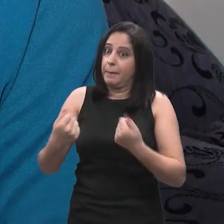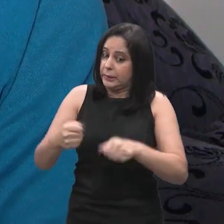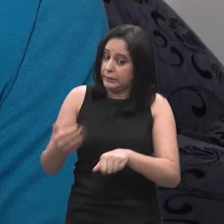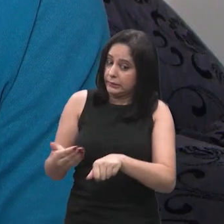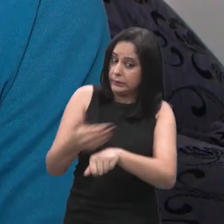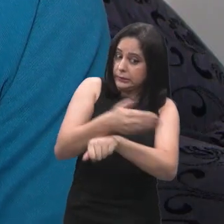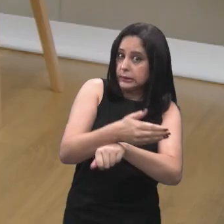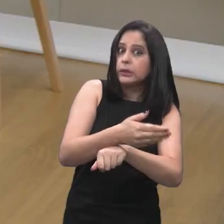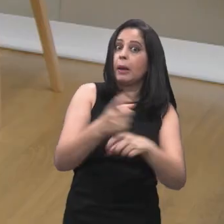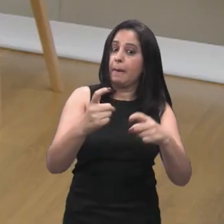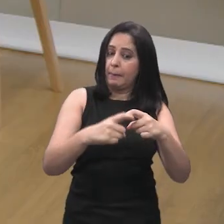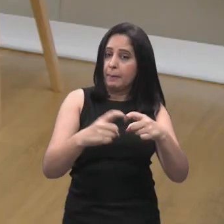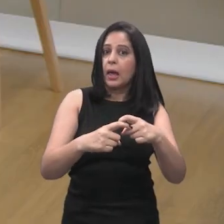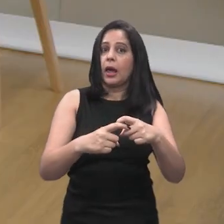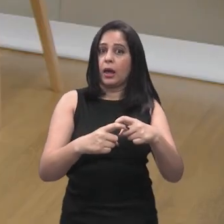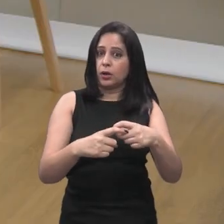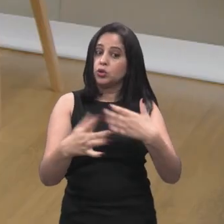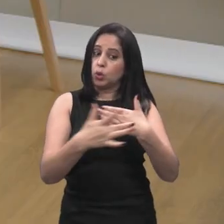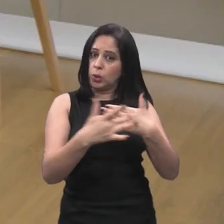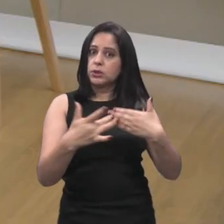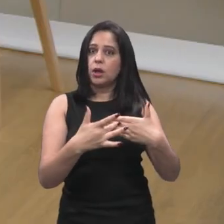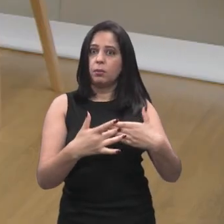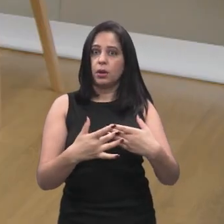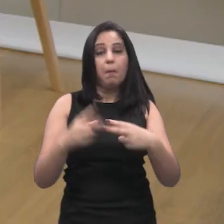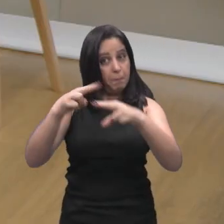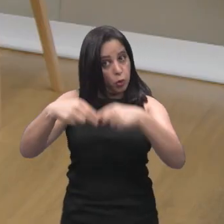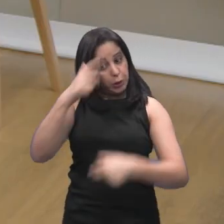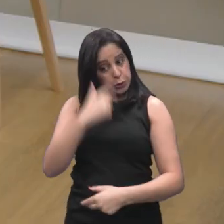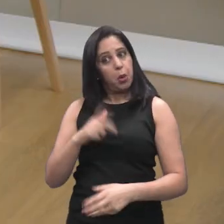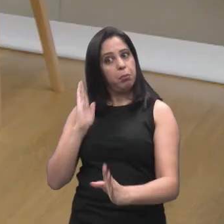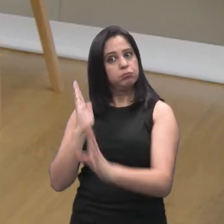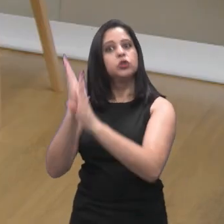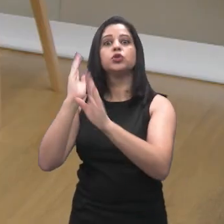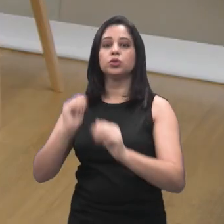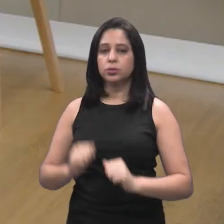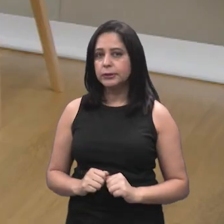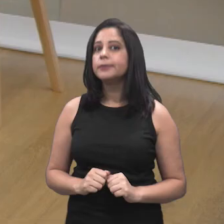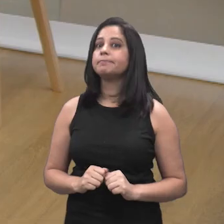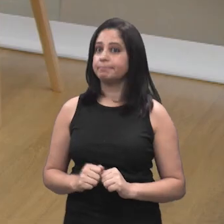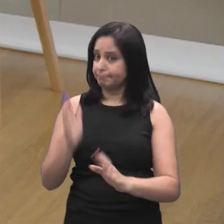descobri. Rotina de descobrir pressão alta. Nem eu sabia que tinha.